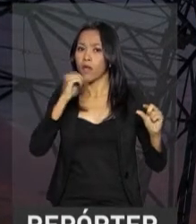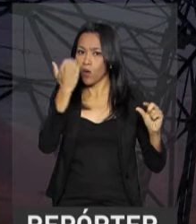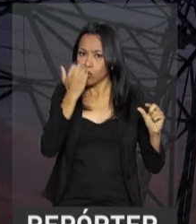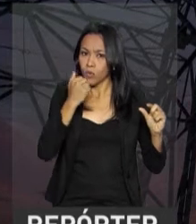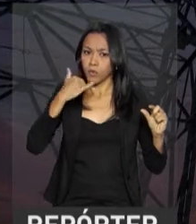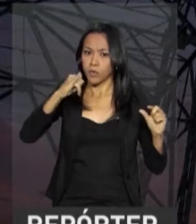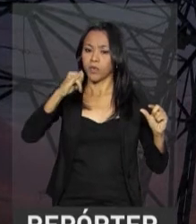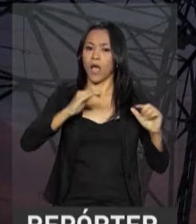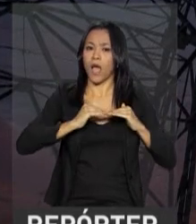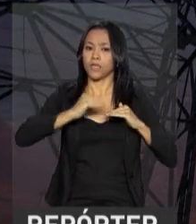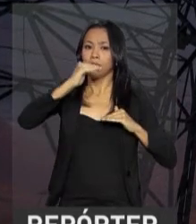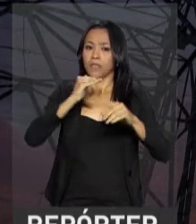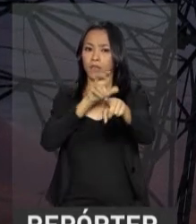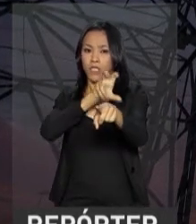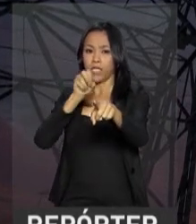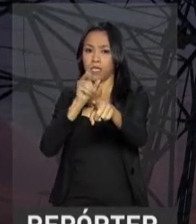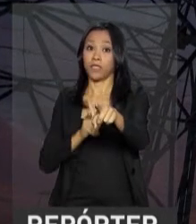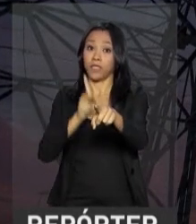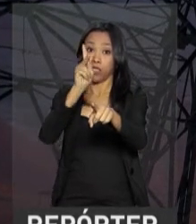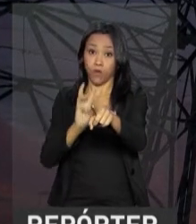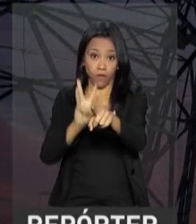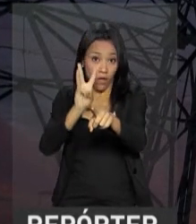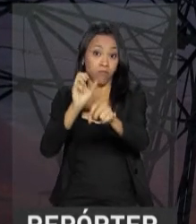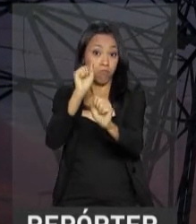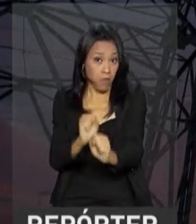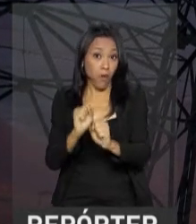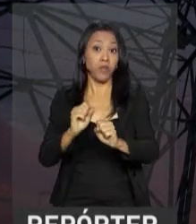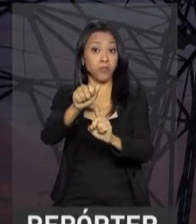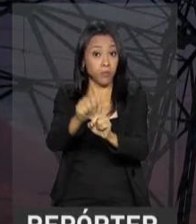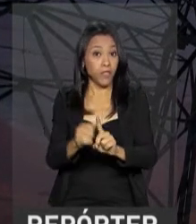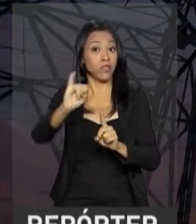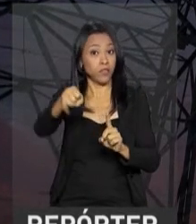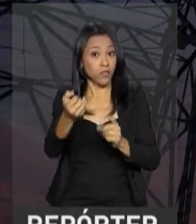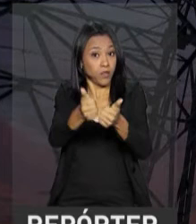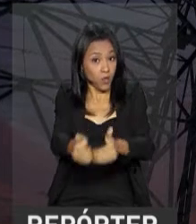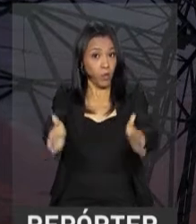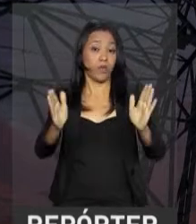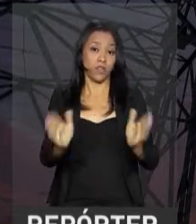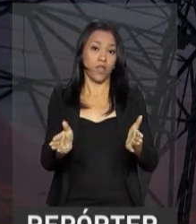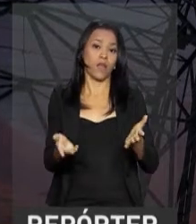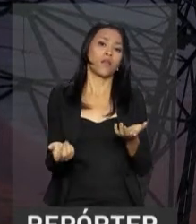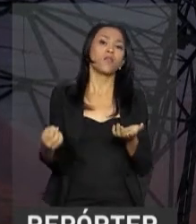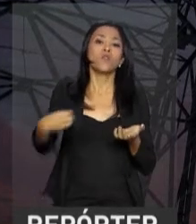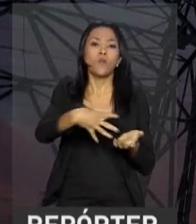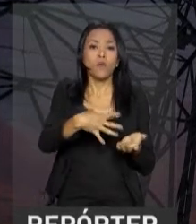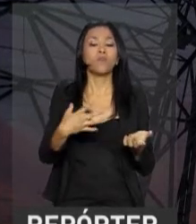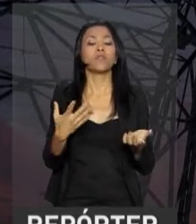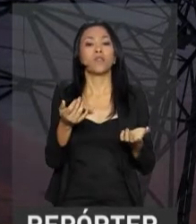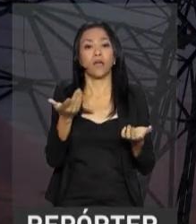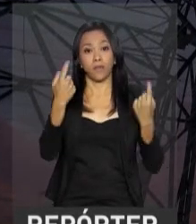acima de 500 quilowatts hora já pode aderir em janeiro de 2018 novas ligações também